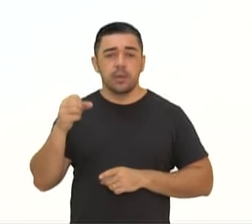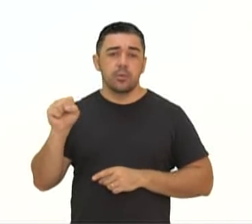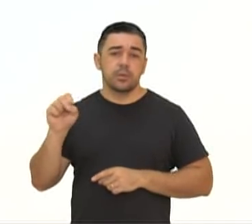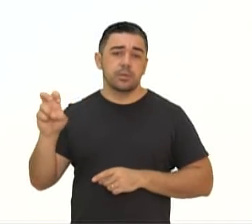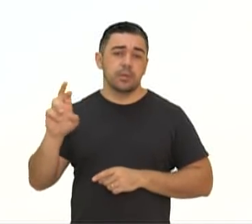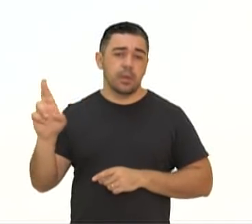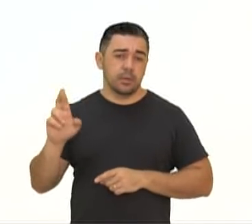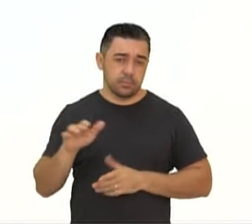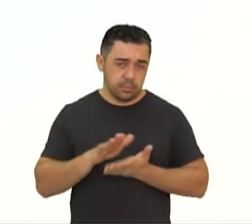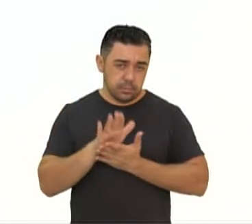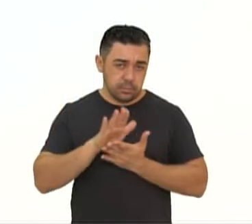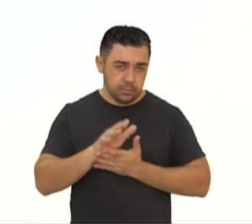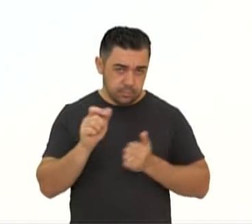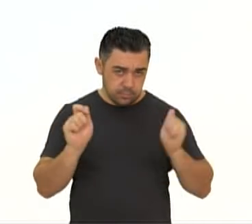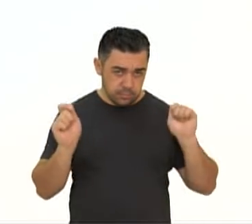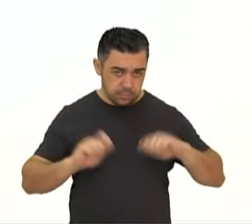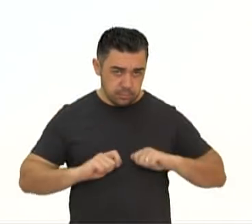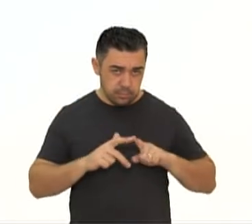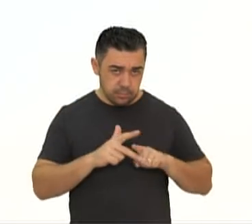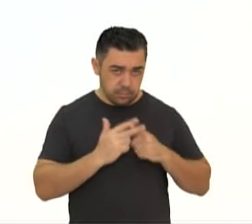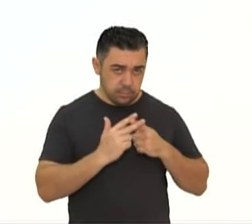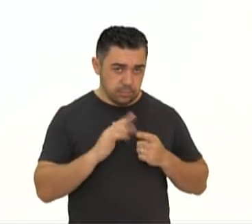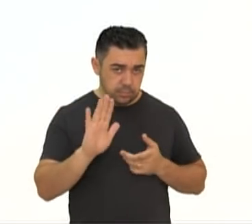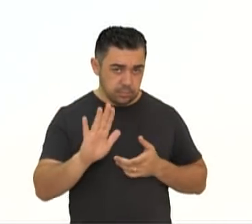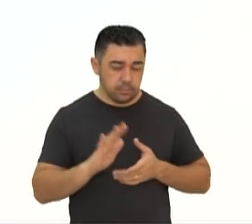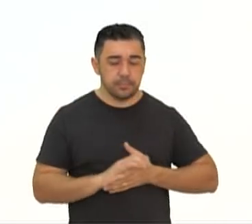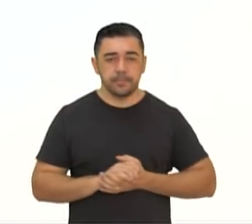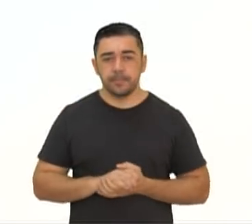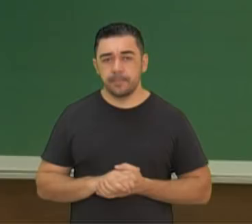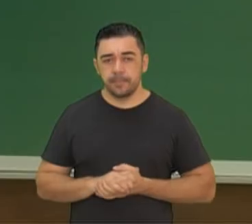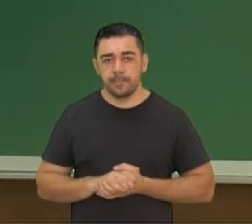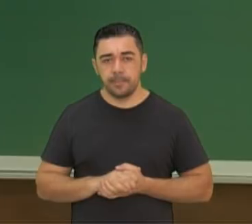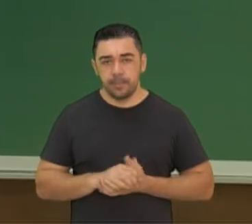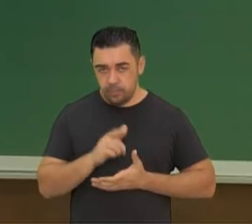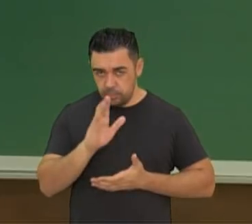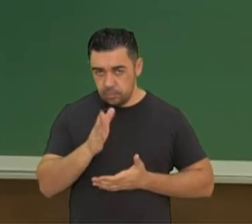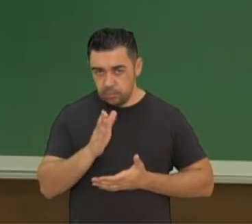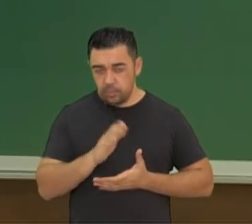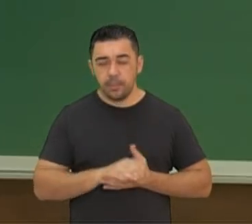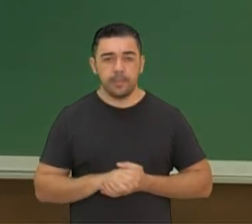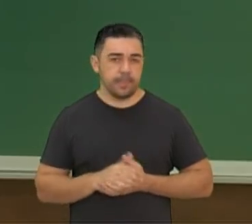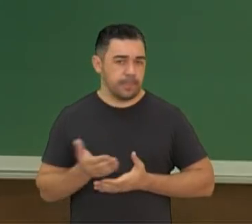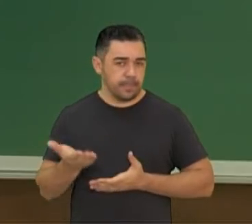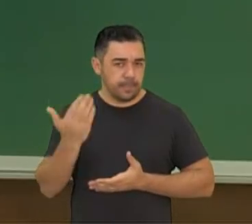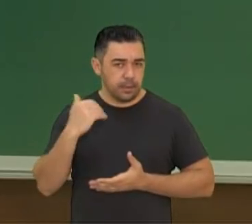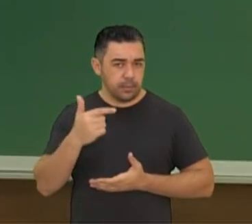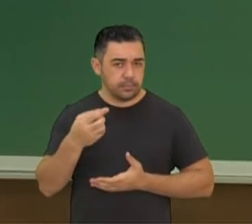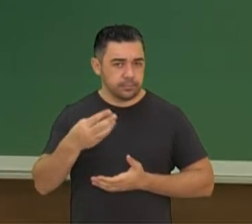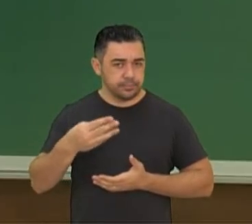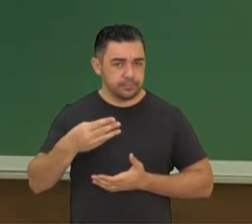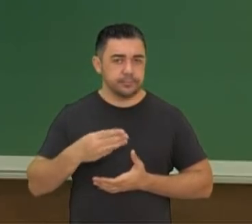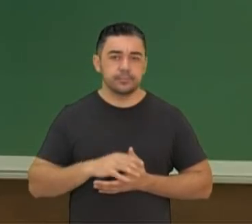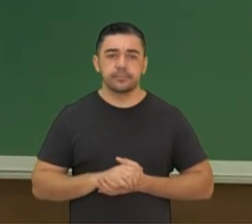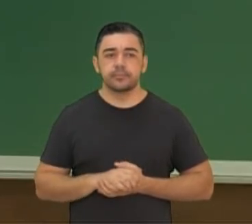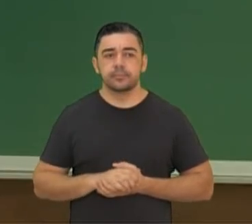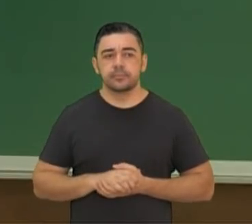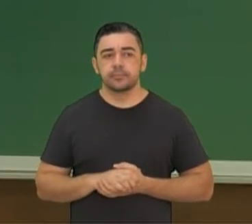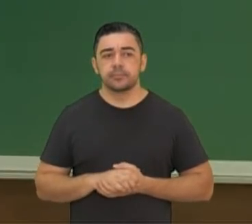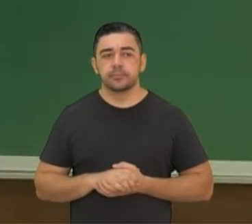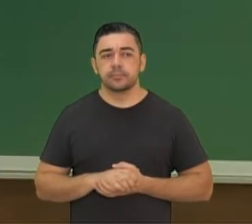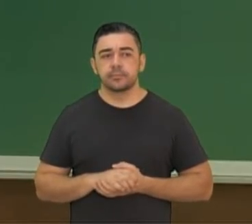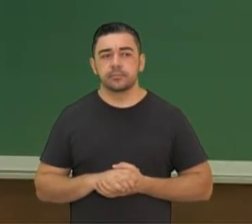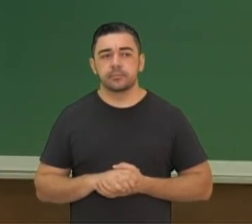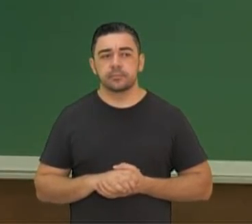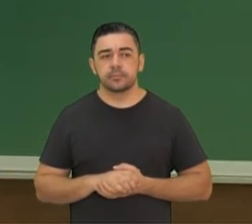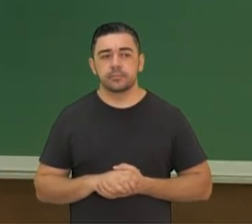85. Anotou lá o exercício? Corrigiu? Beleza, vamos então agora corrigir o número 3.